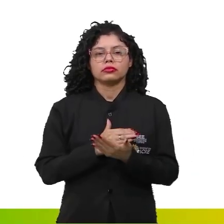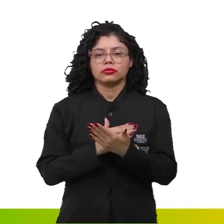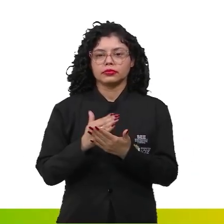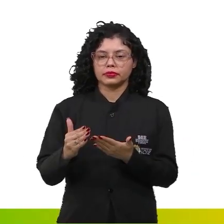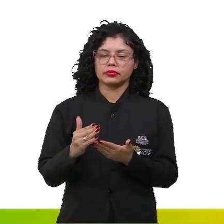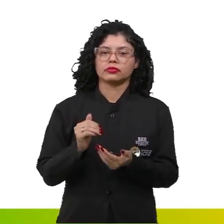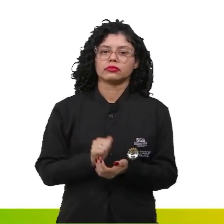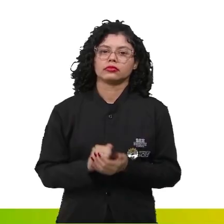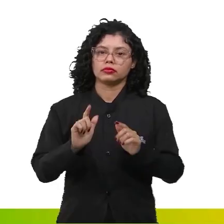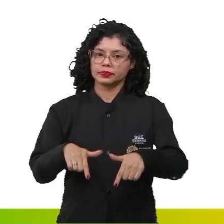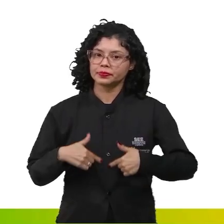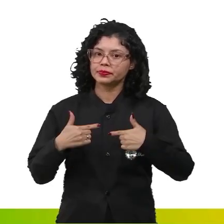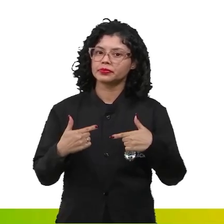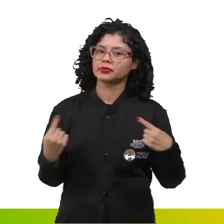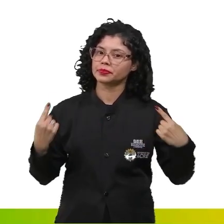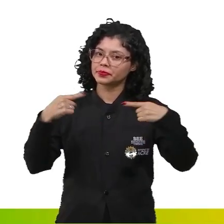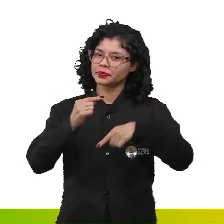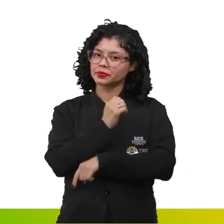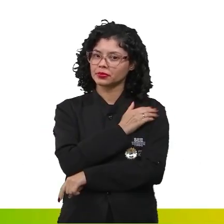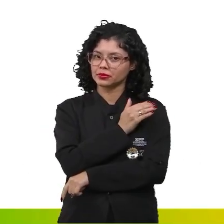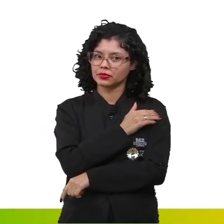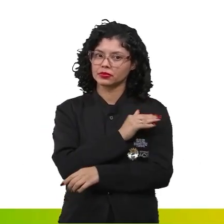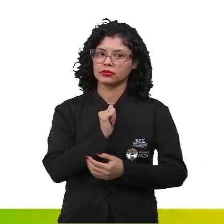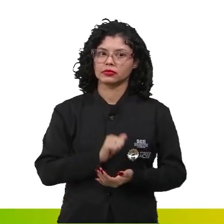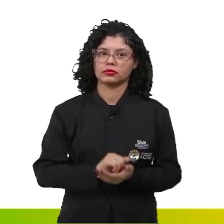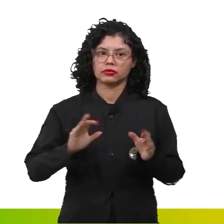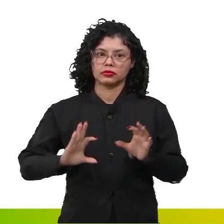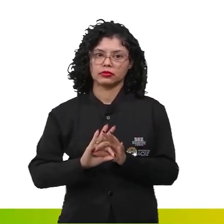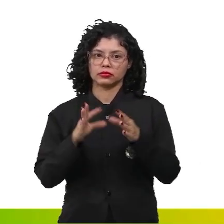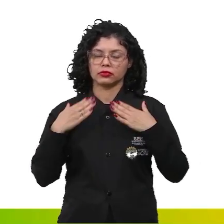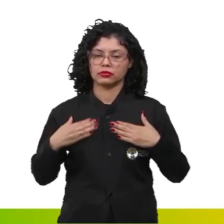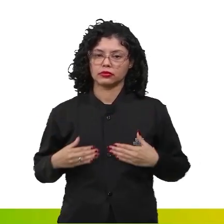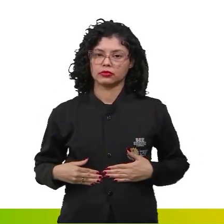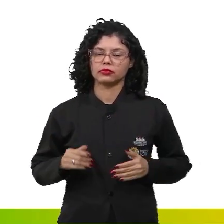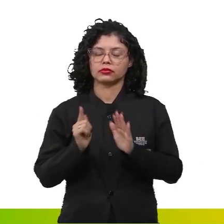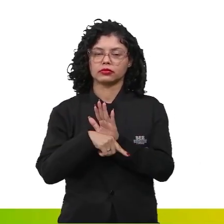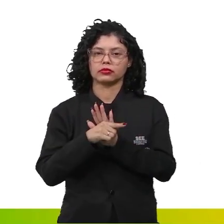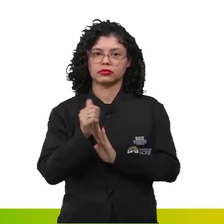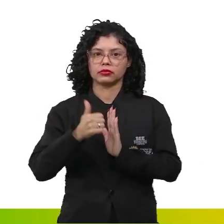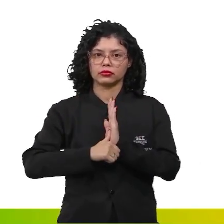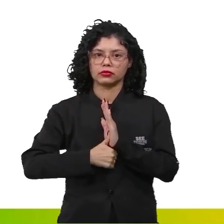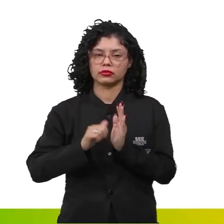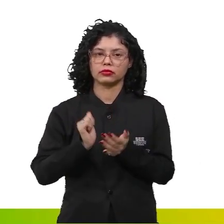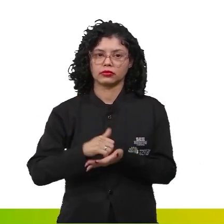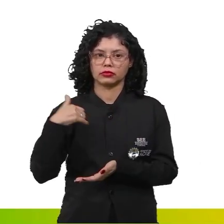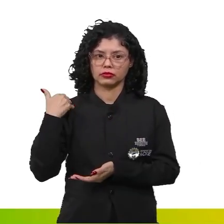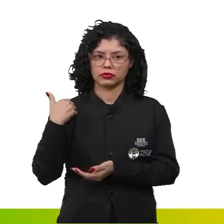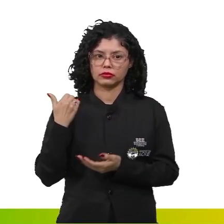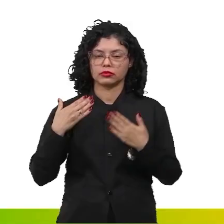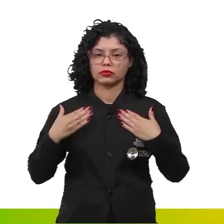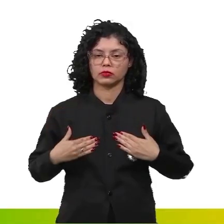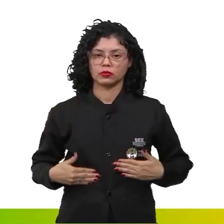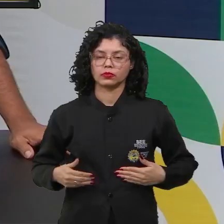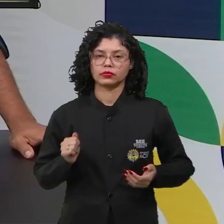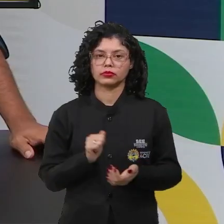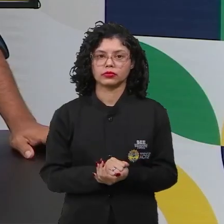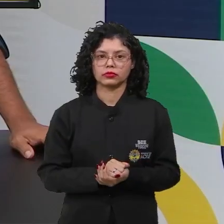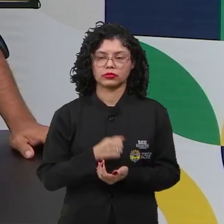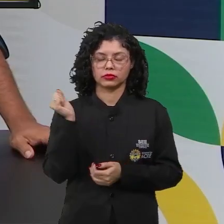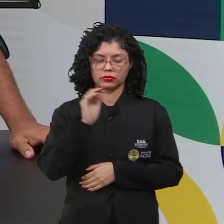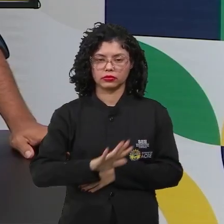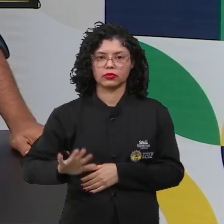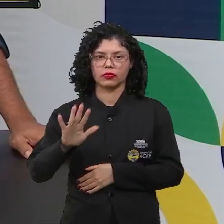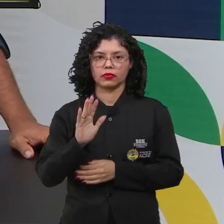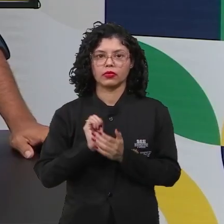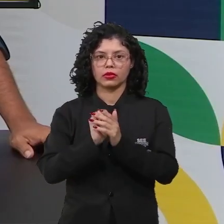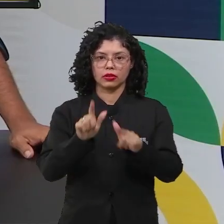inicialmente, combate ao preconceito, enfrentar os estereótipos ligados ao corpo, ao gênero, identidade, idade e condição física. Aqui, de forma geral,